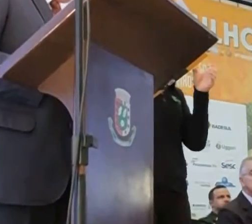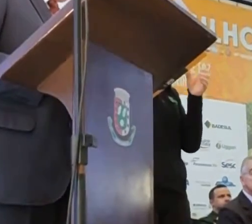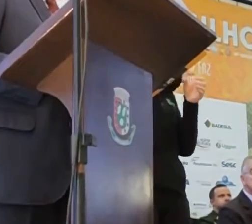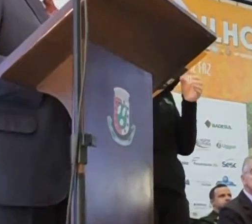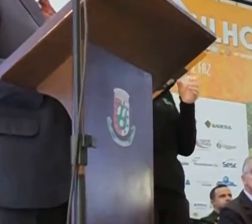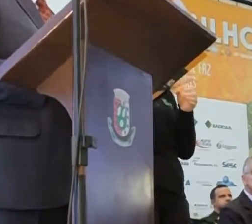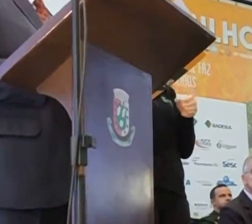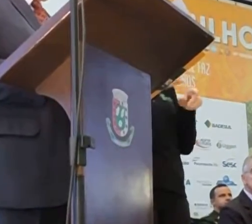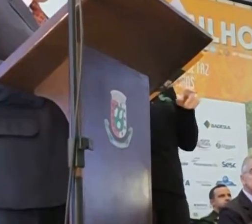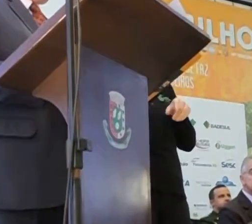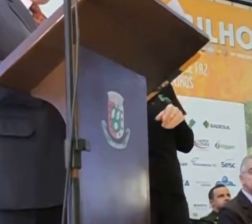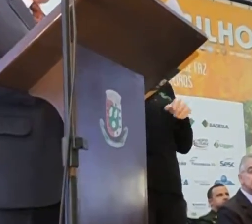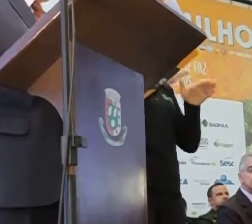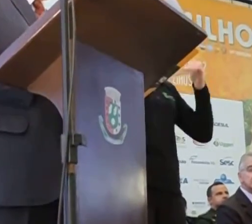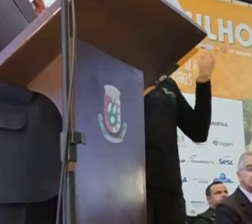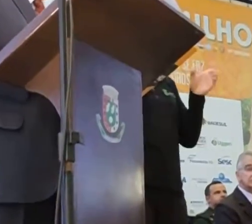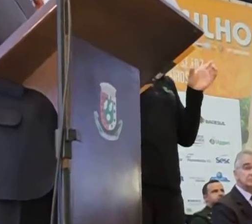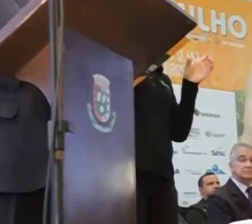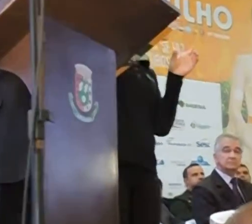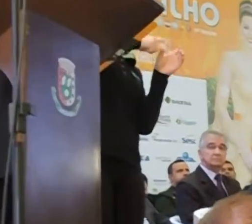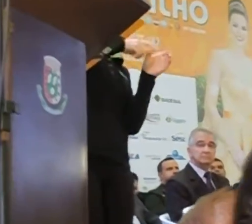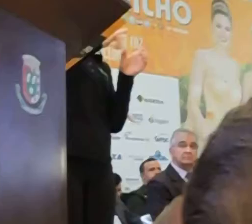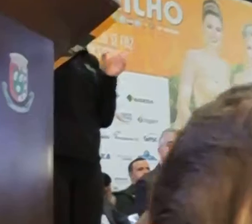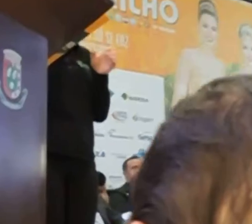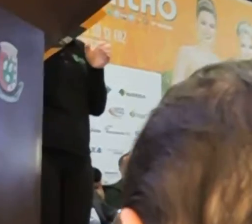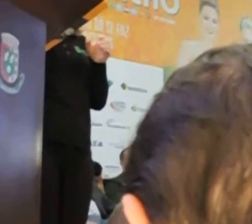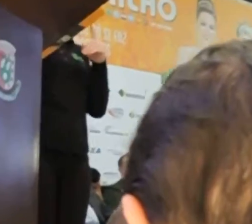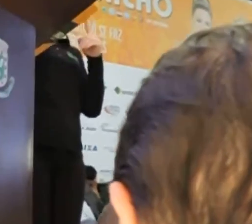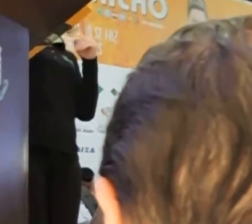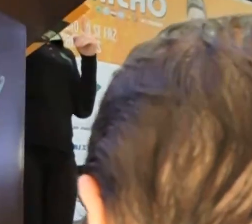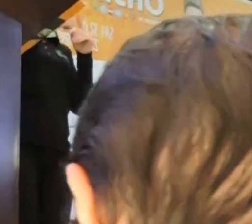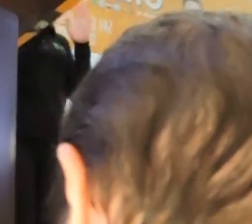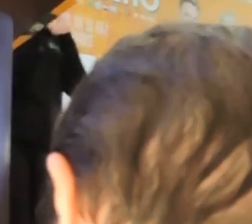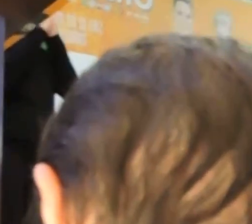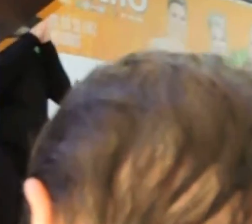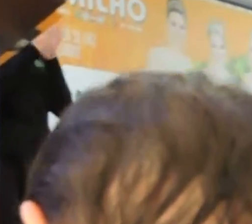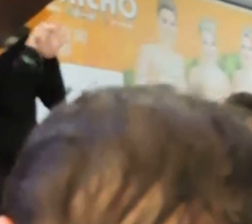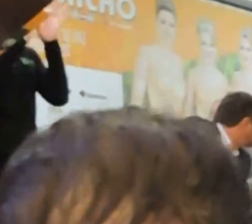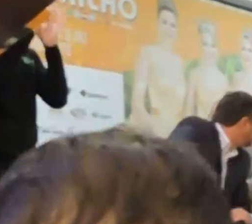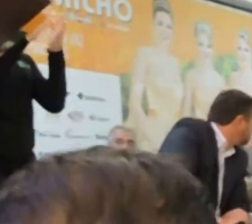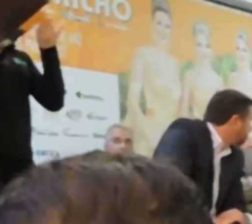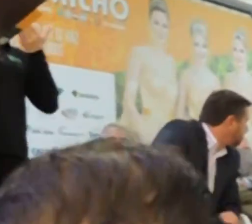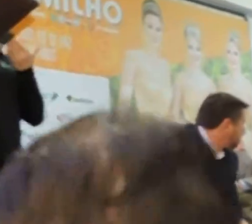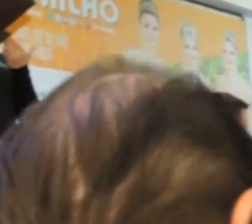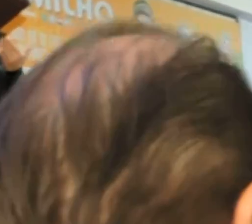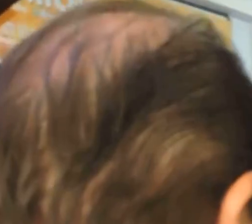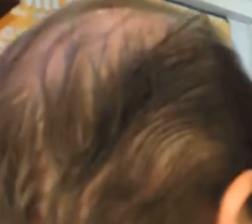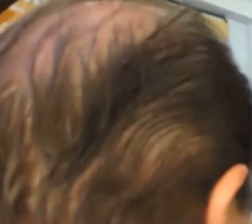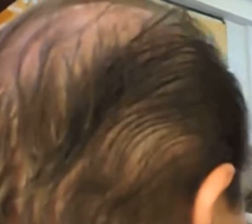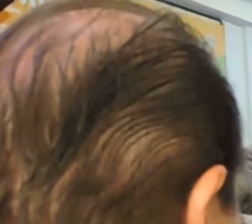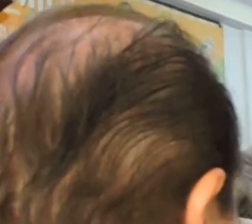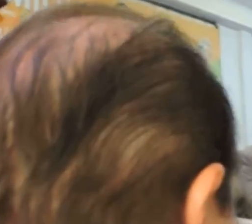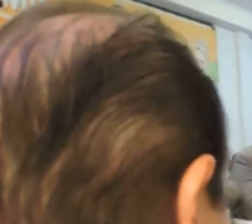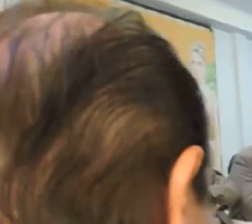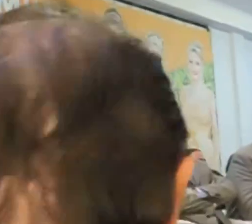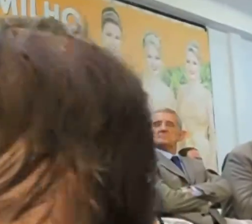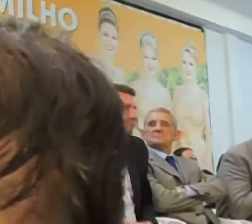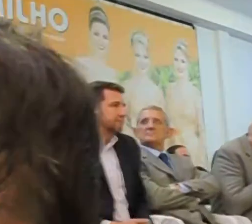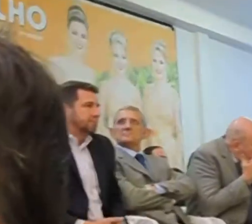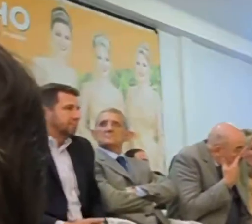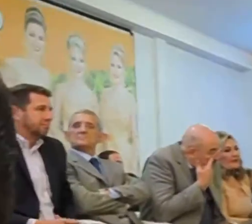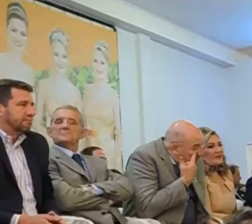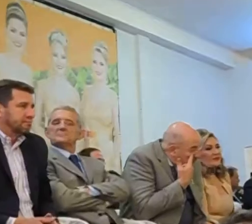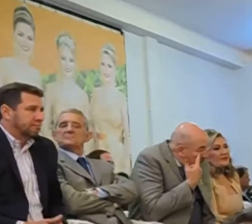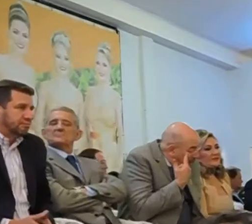volta como se estivesse fazendo um favor, dando um presente. É um absurdo que nós não possamos